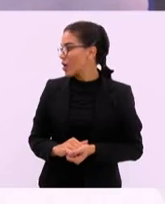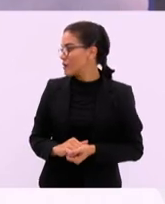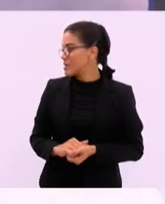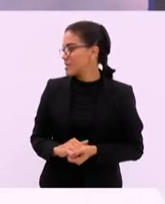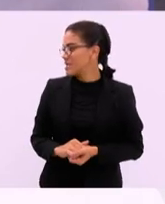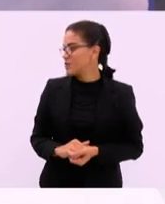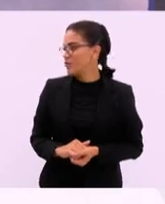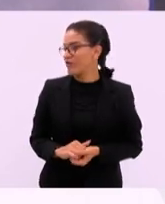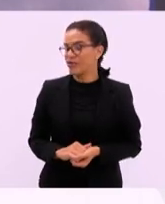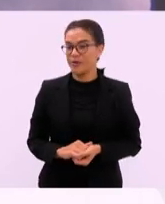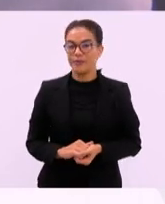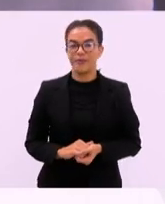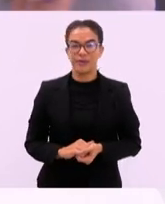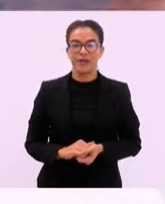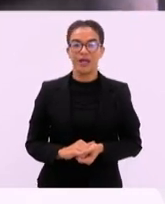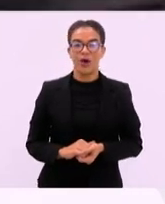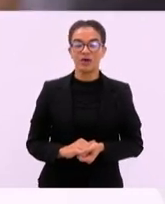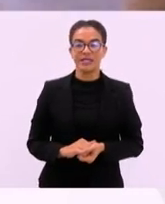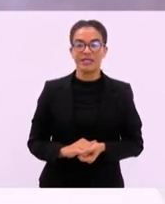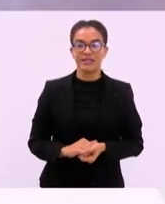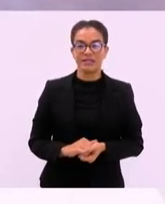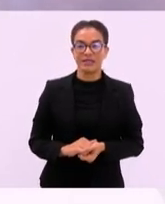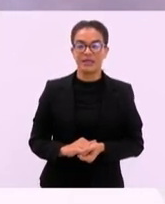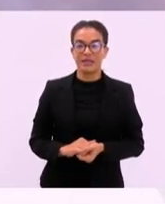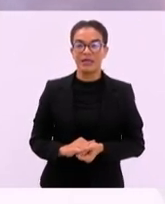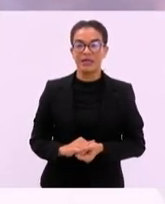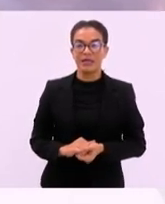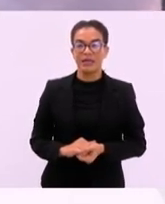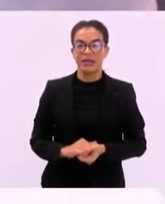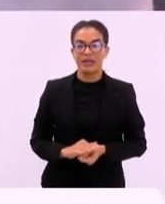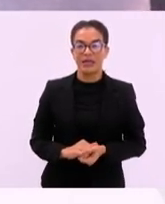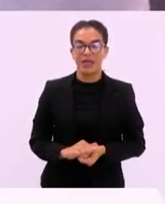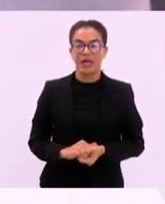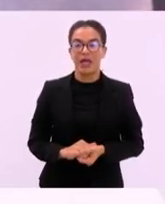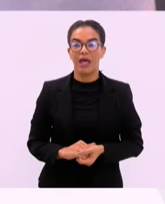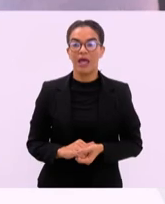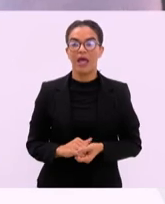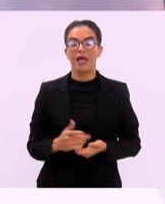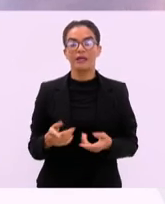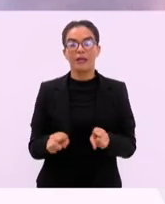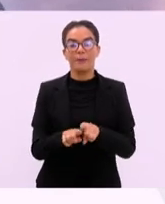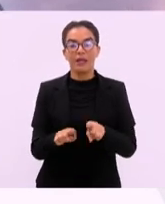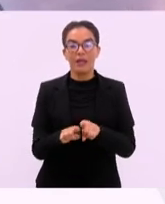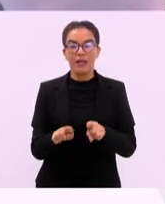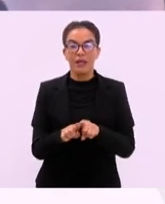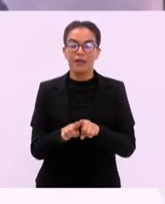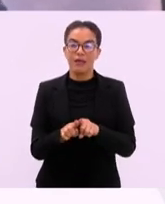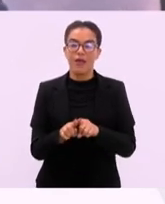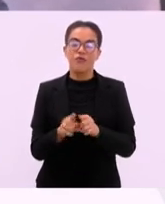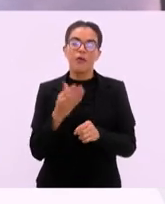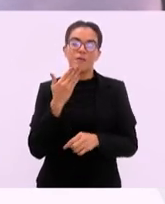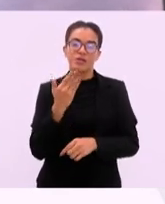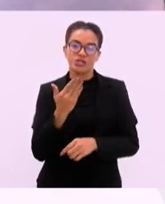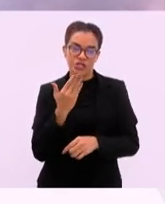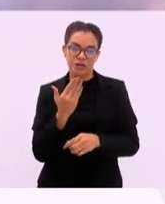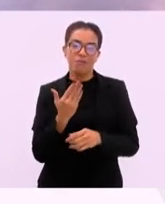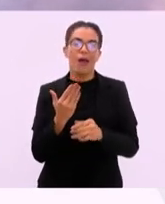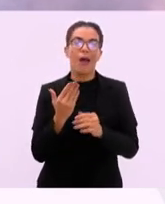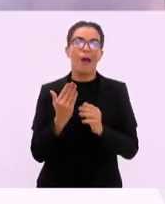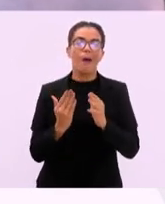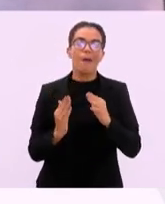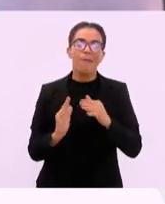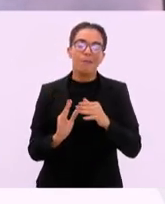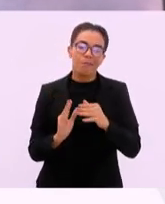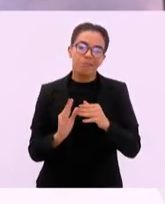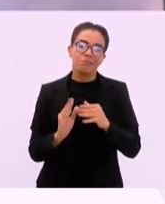Pelas questões de ordem, que são os projetos em revisão, eu vou pedir, Vênia, aqui a pular, passar o projeto primeiro,